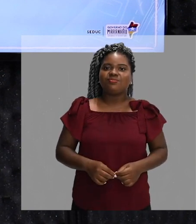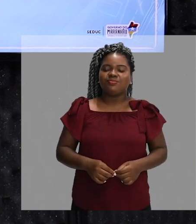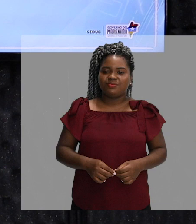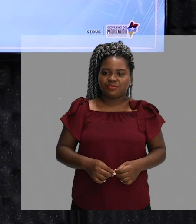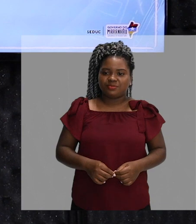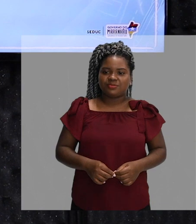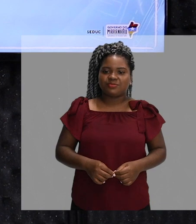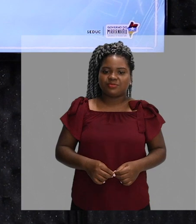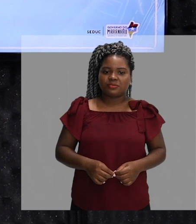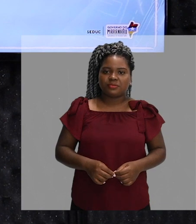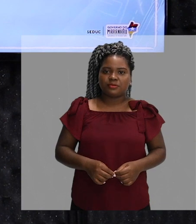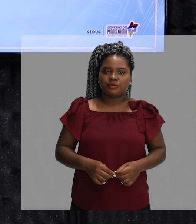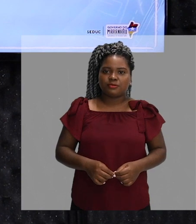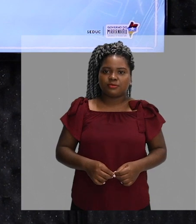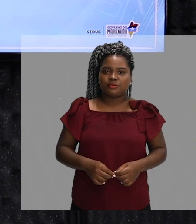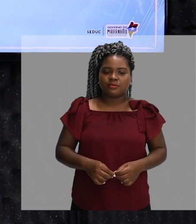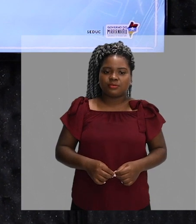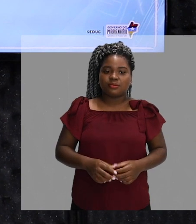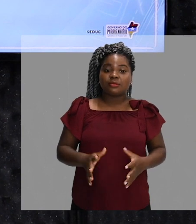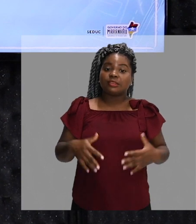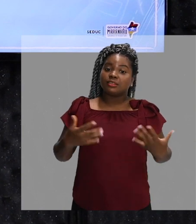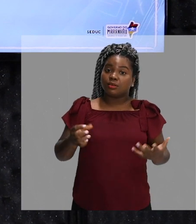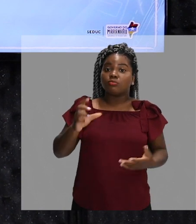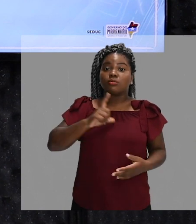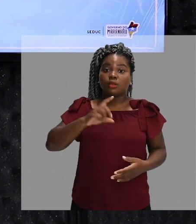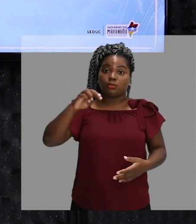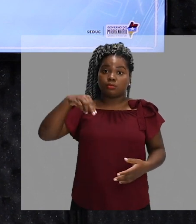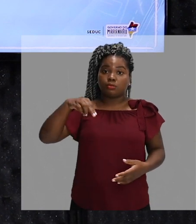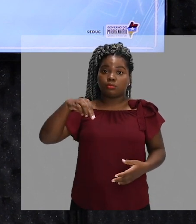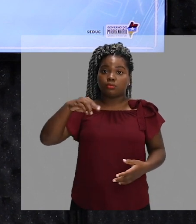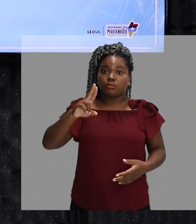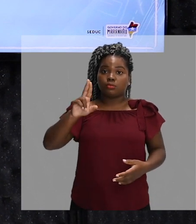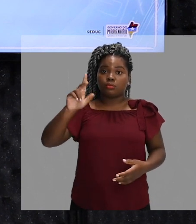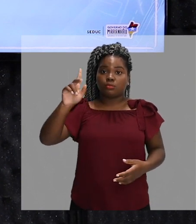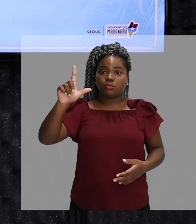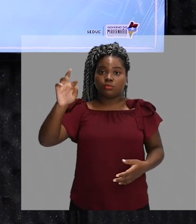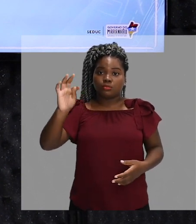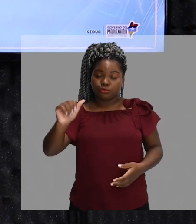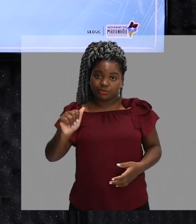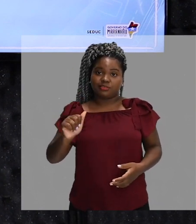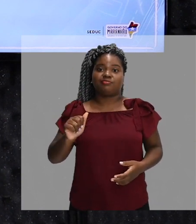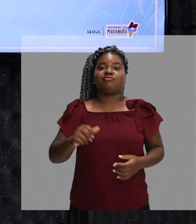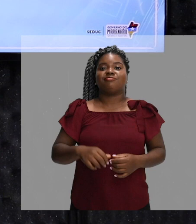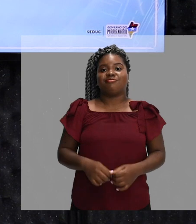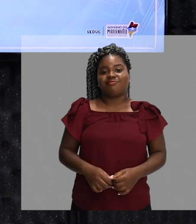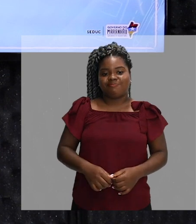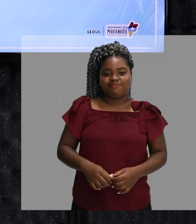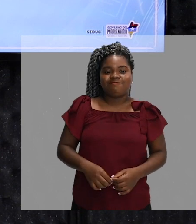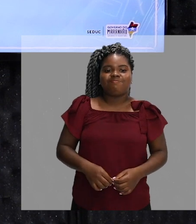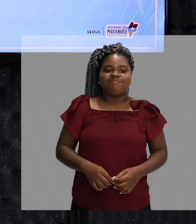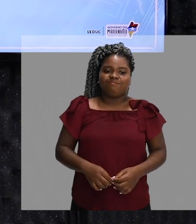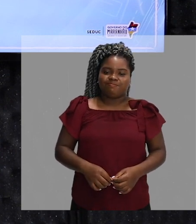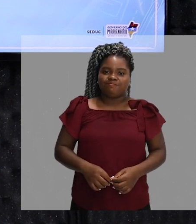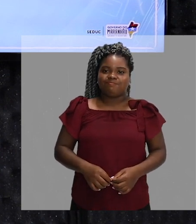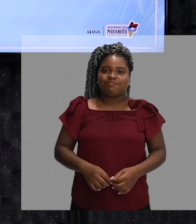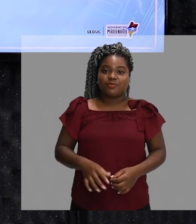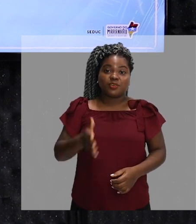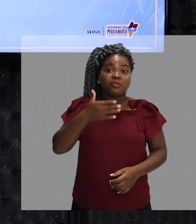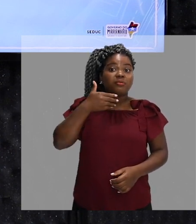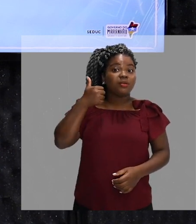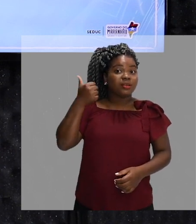os radares vão detectar isso. E aí a multa chega na casa do cidadão. Bem ruim, né? Então é